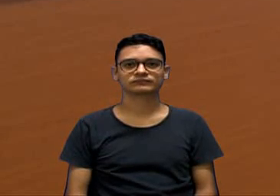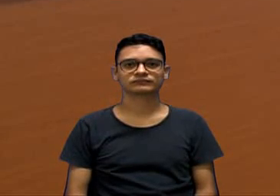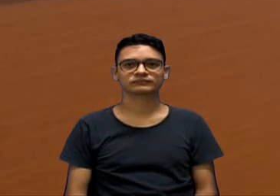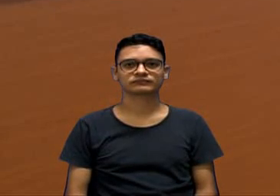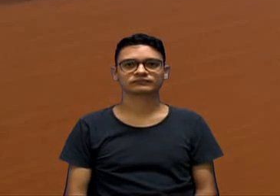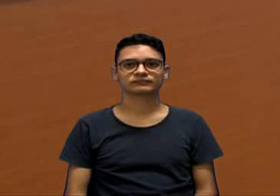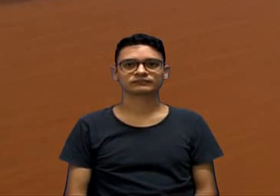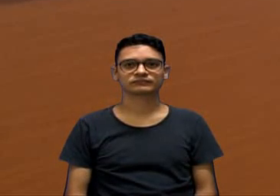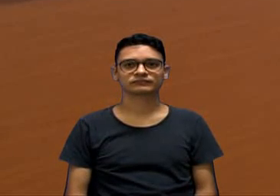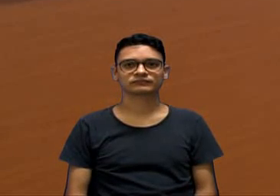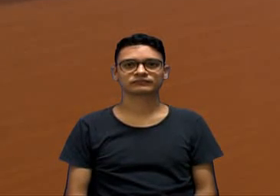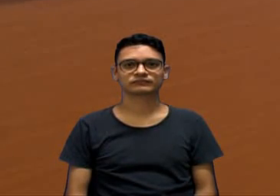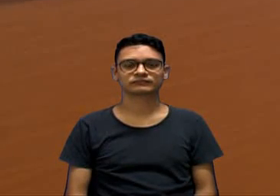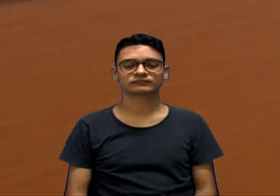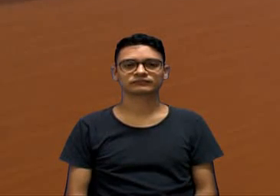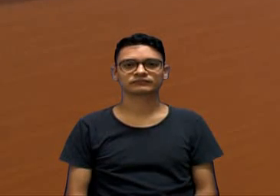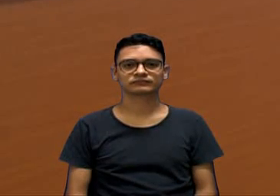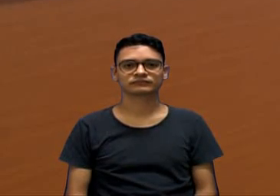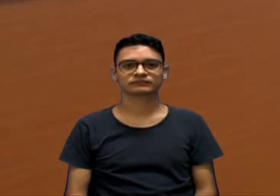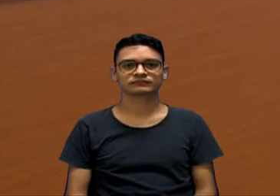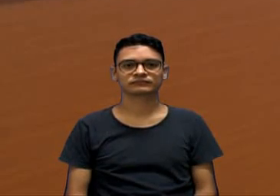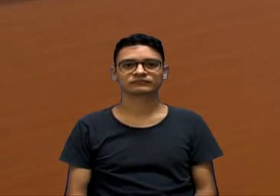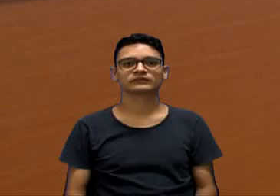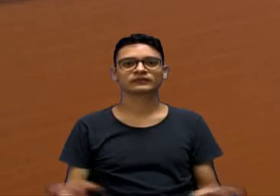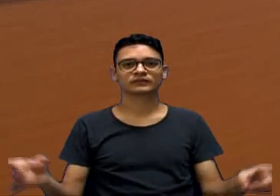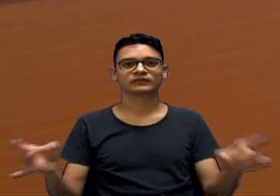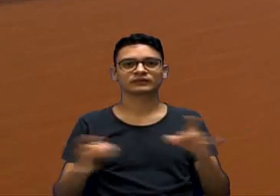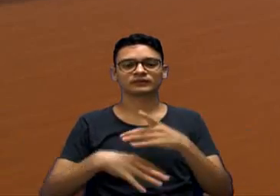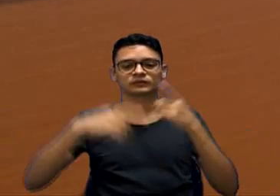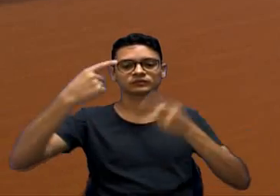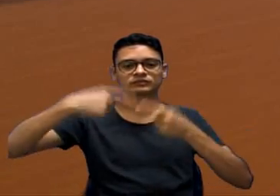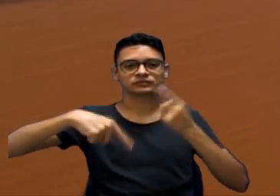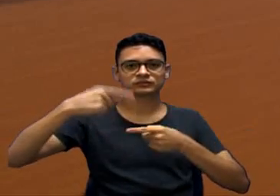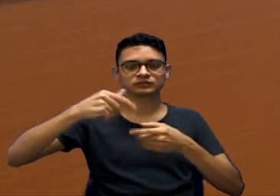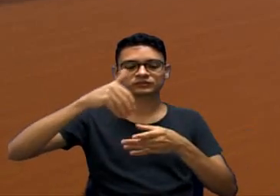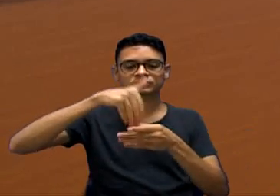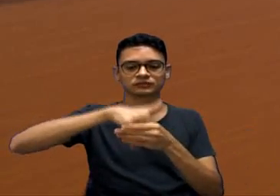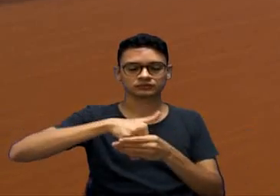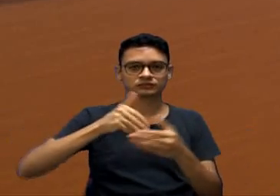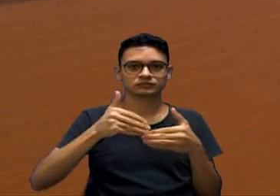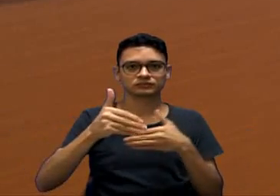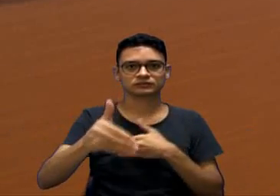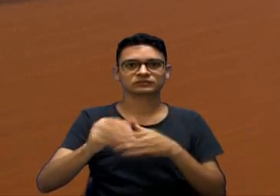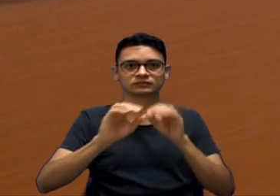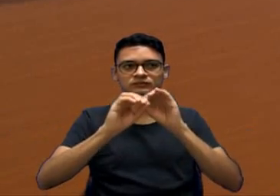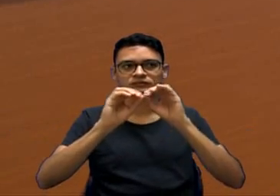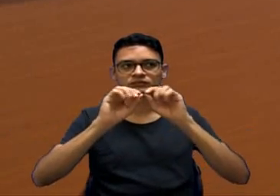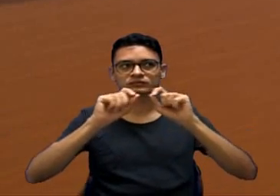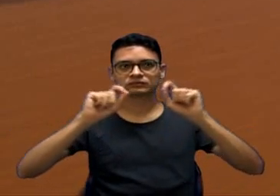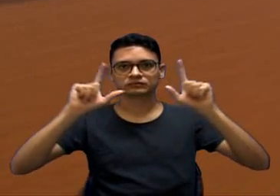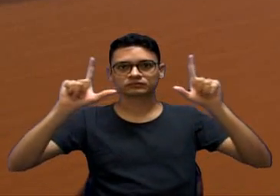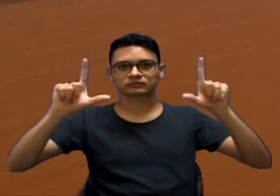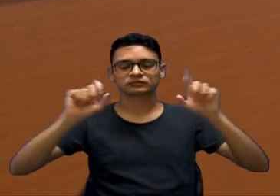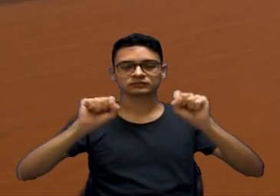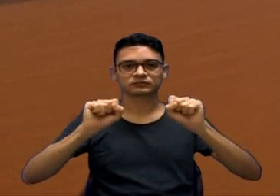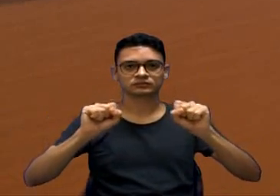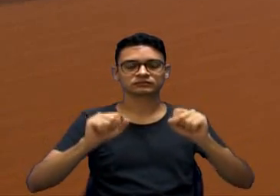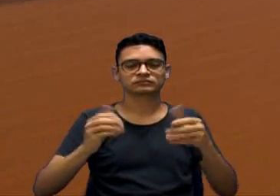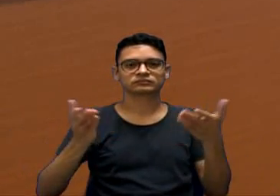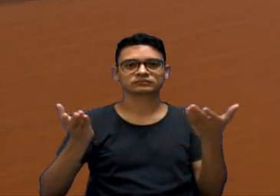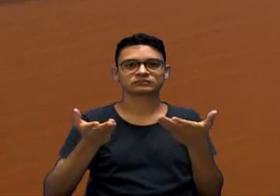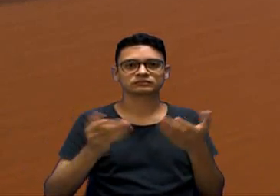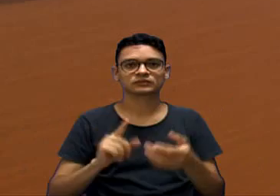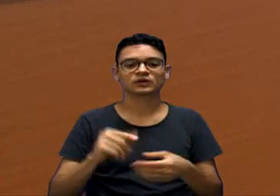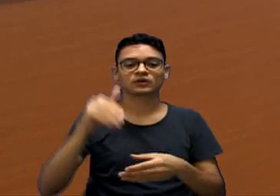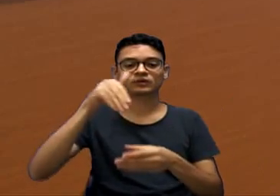Deixa eu colocar um negócio para votar. Encerrada a discussão, eu coloquei em votação. Gostaria que abrisse o painel. É uma votação no painel. O